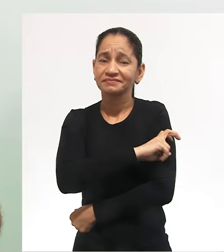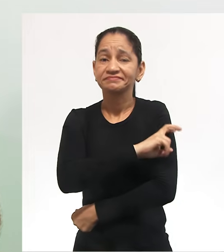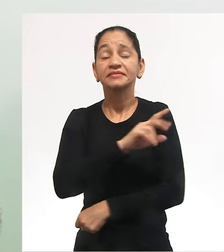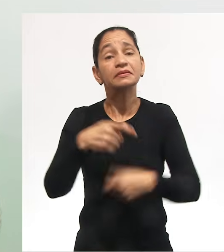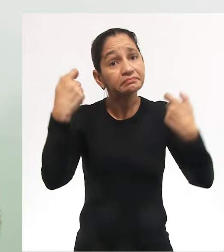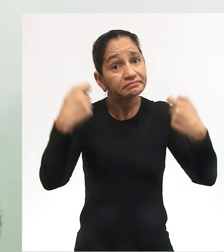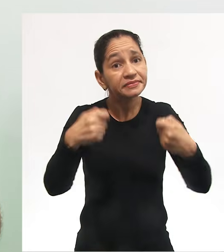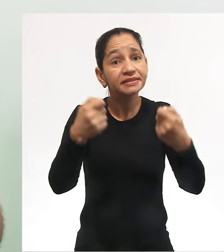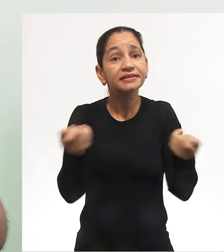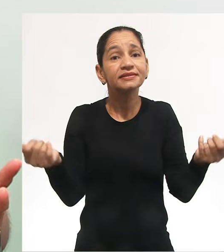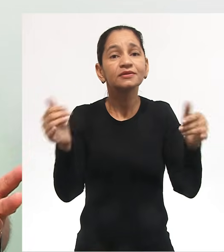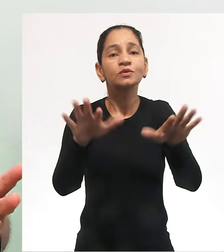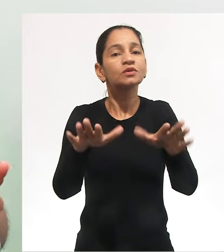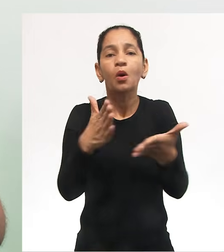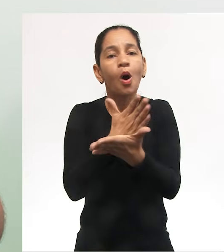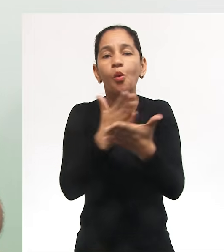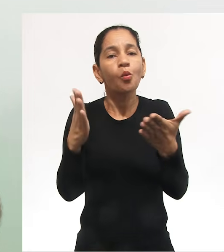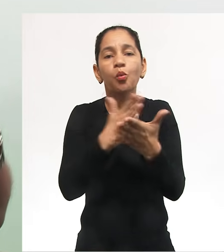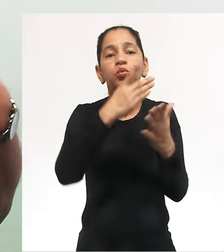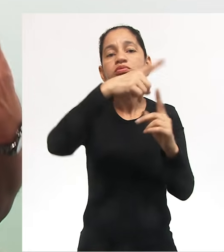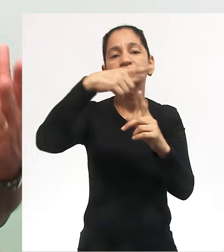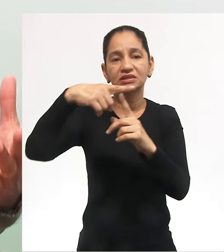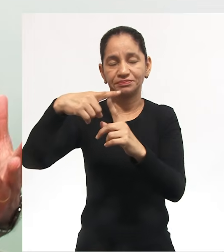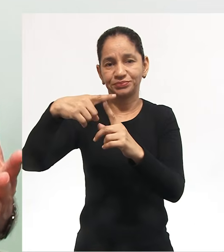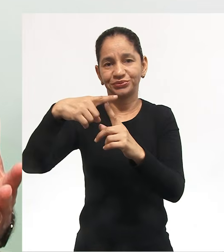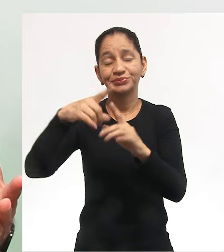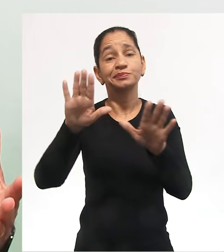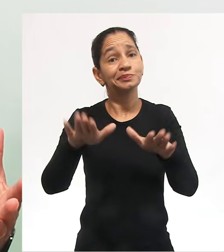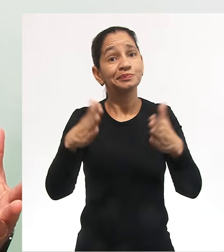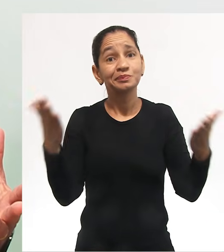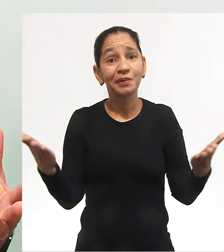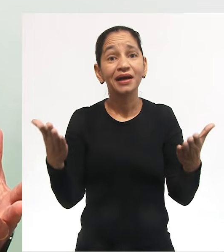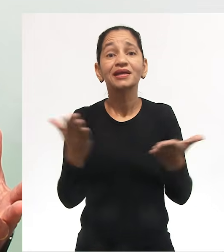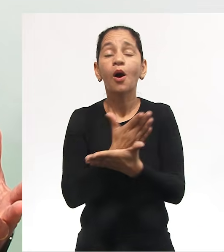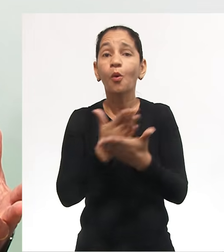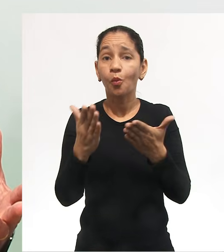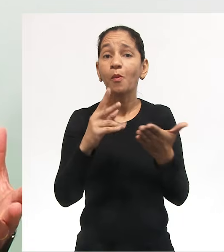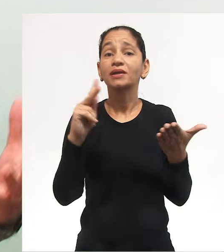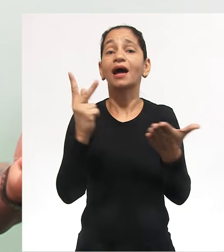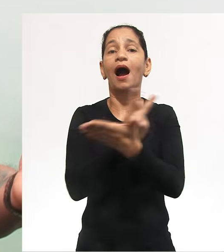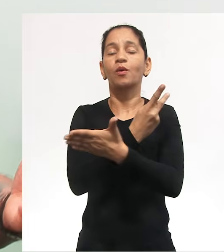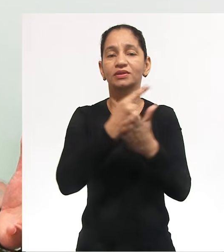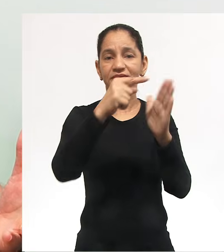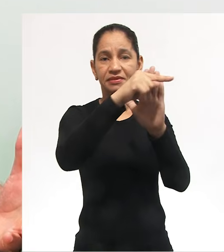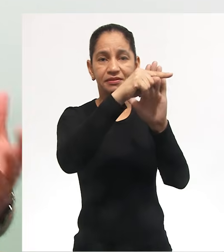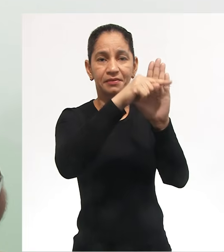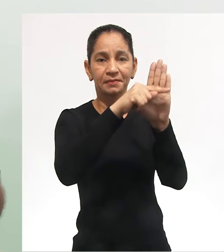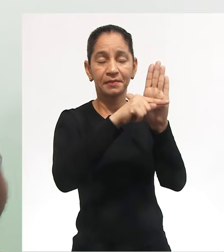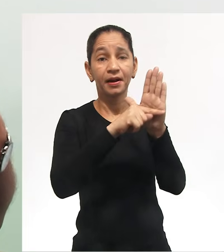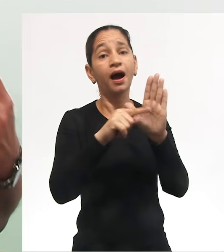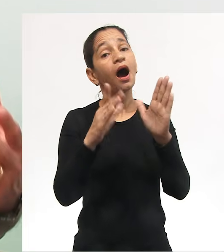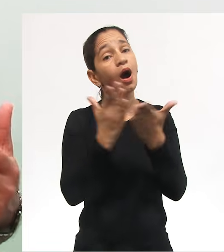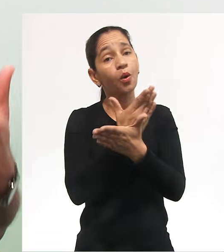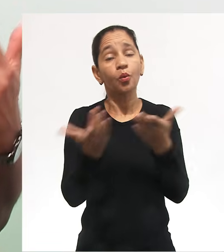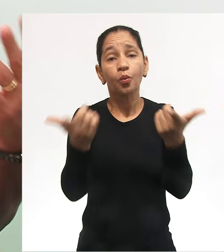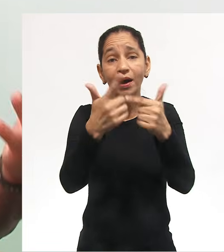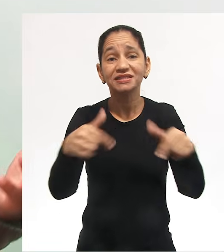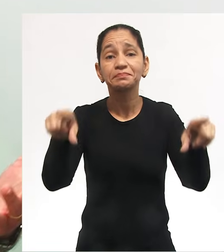tem alguma necessidade de inclusão, e ações também que as escolas de